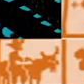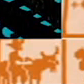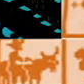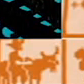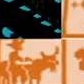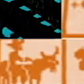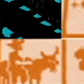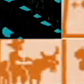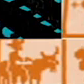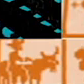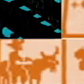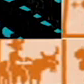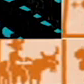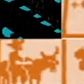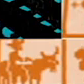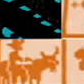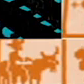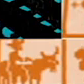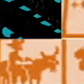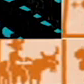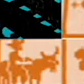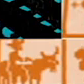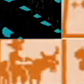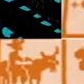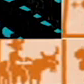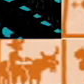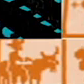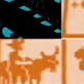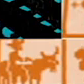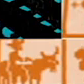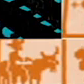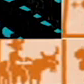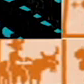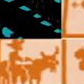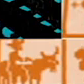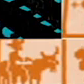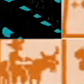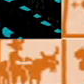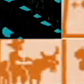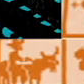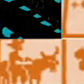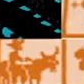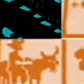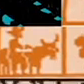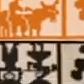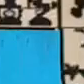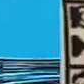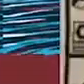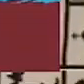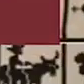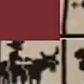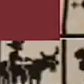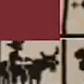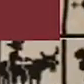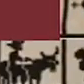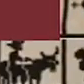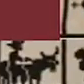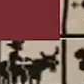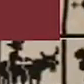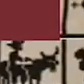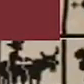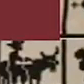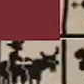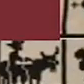dizer, este mundo é imenso, é o lar de todo ser. Respeitar a todos eles,